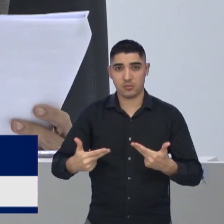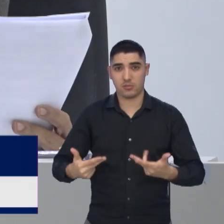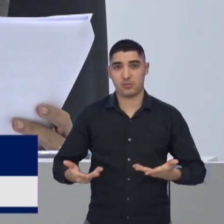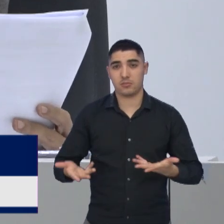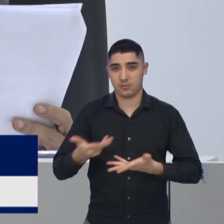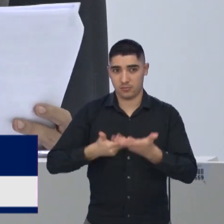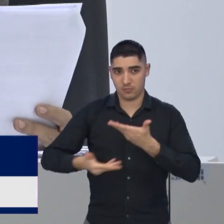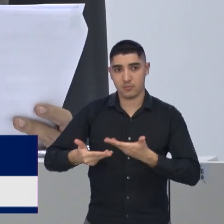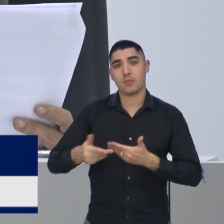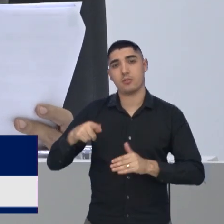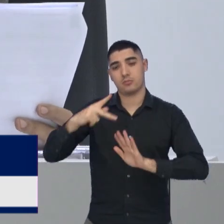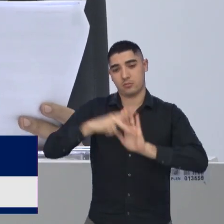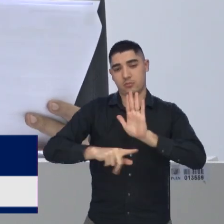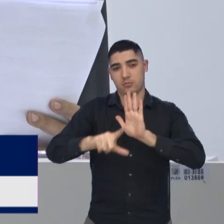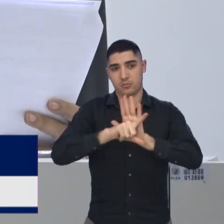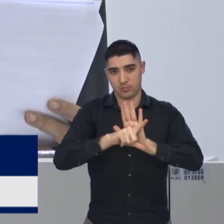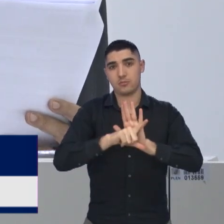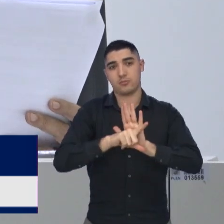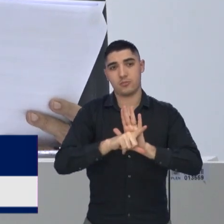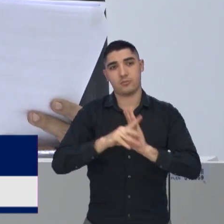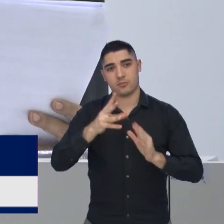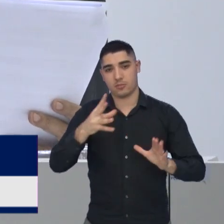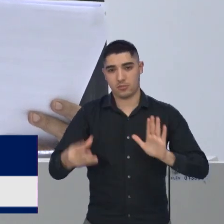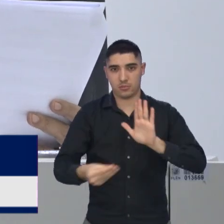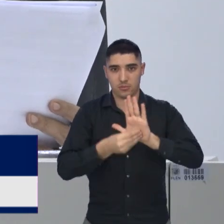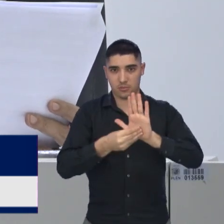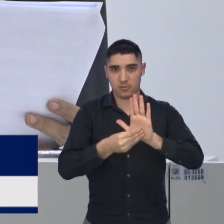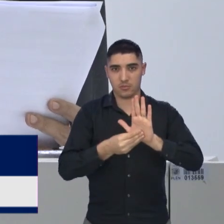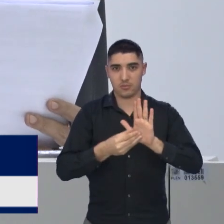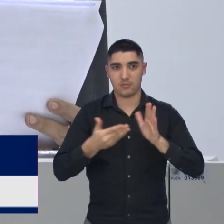12024/2023. Projeto de lei complementar número